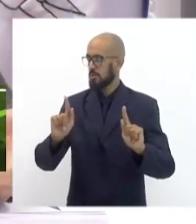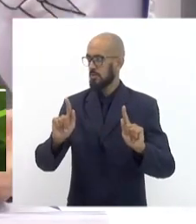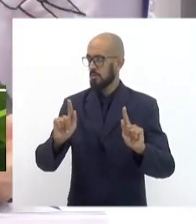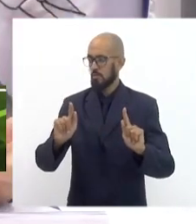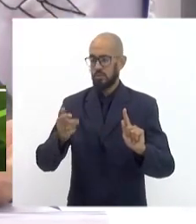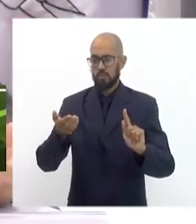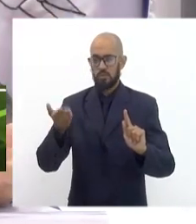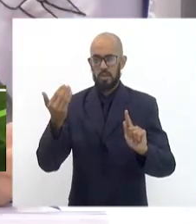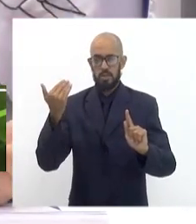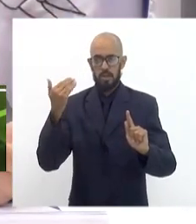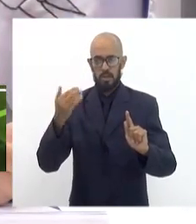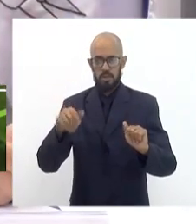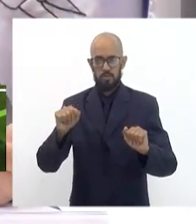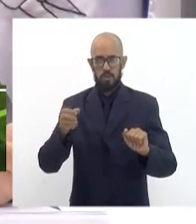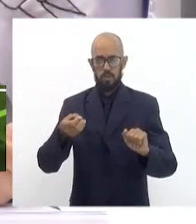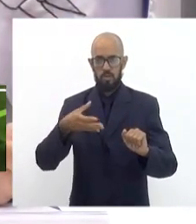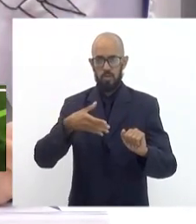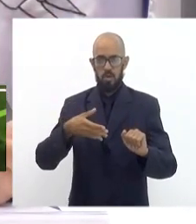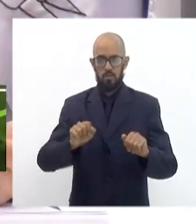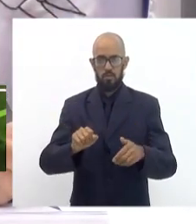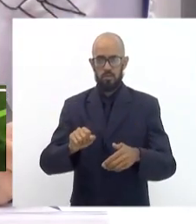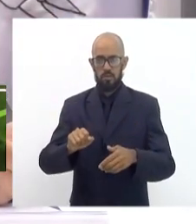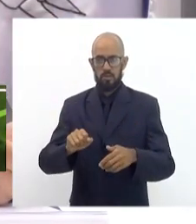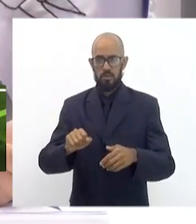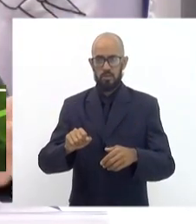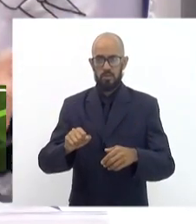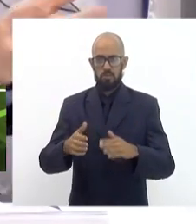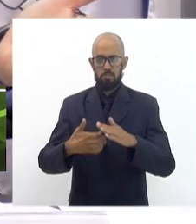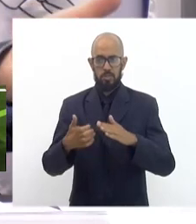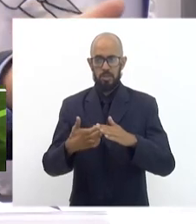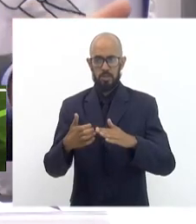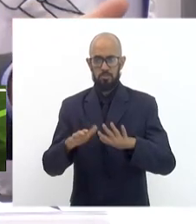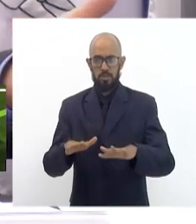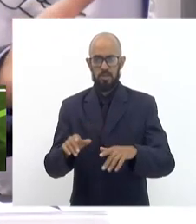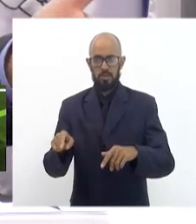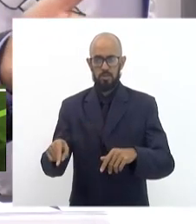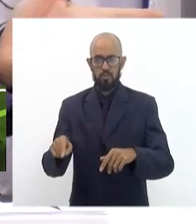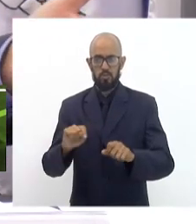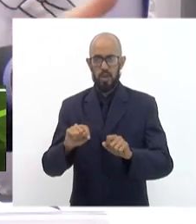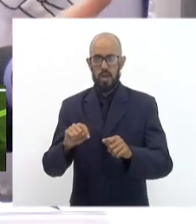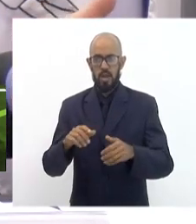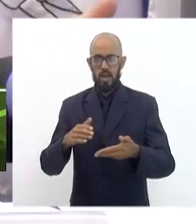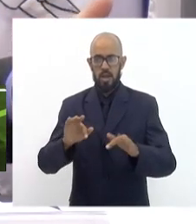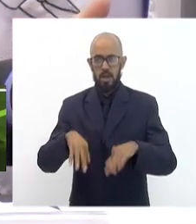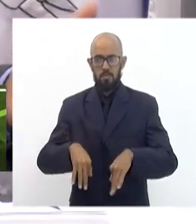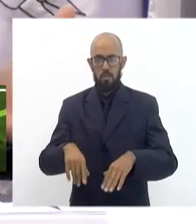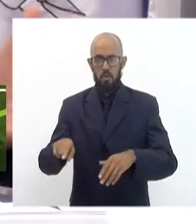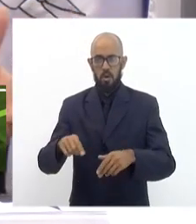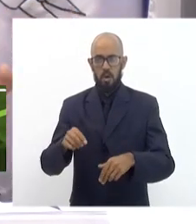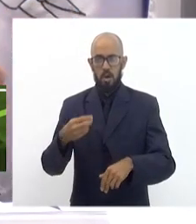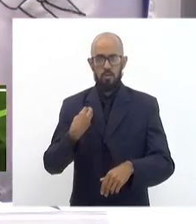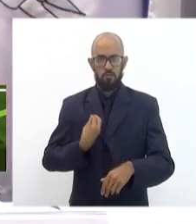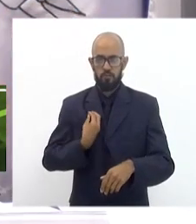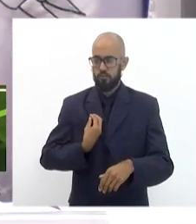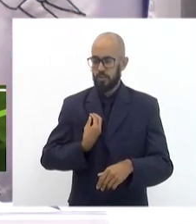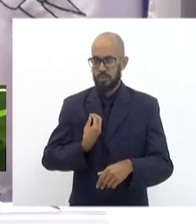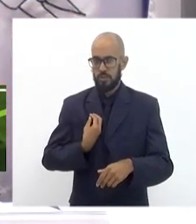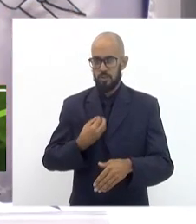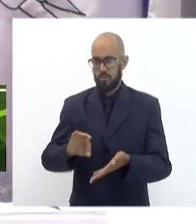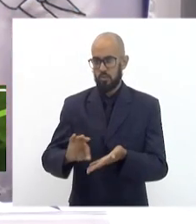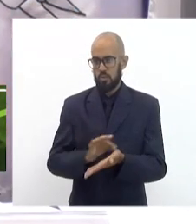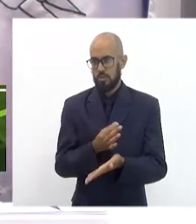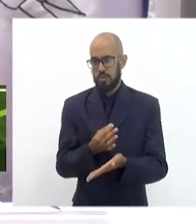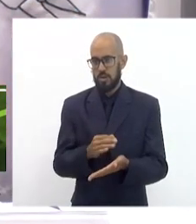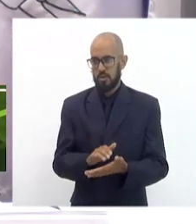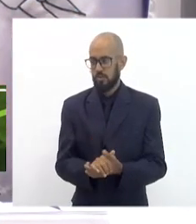para Nova concessionária esta concessionária acabou a vida útil do contrato Então na hora que